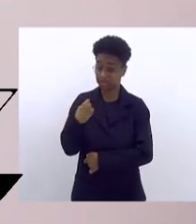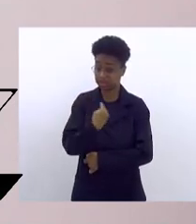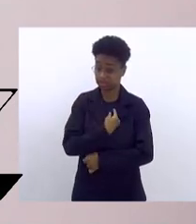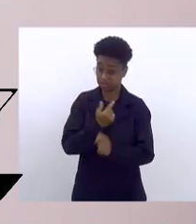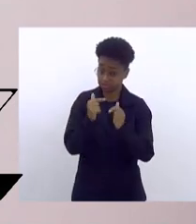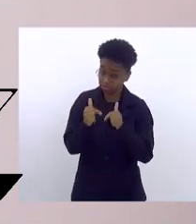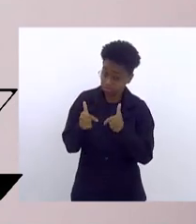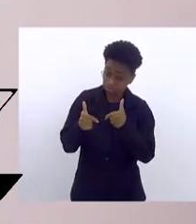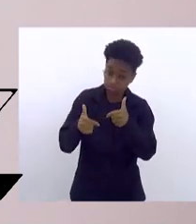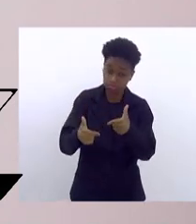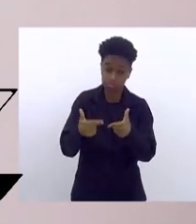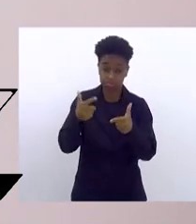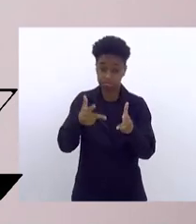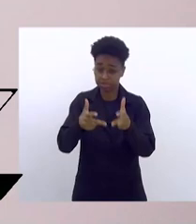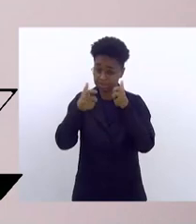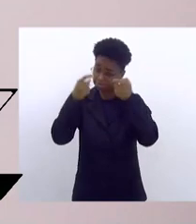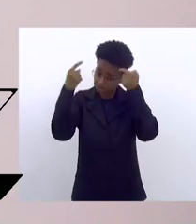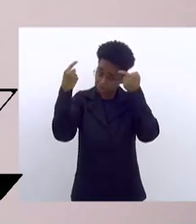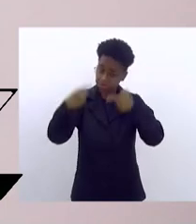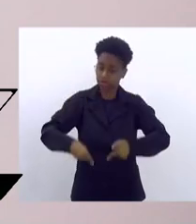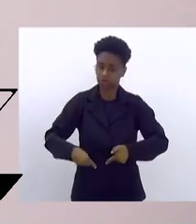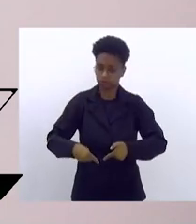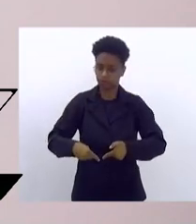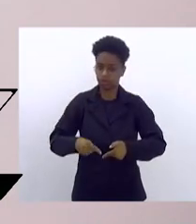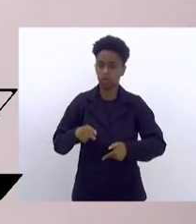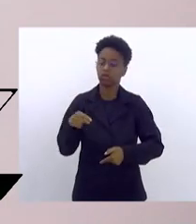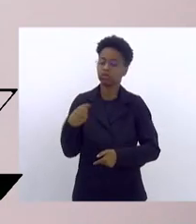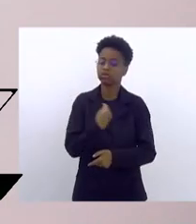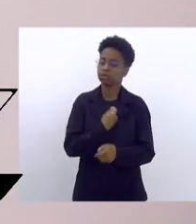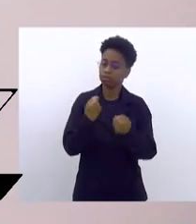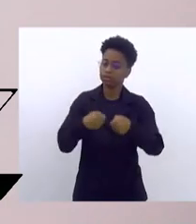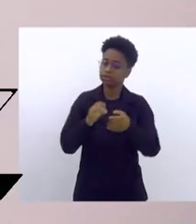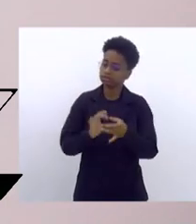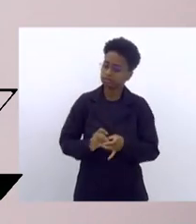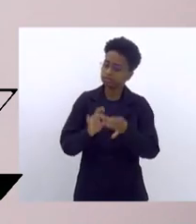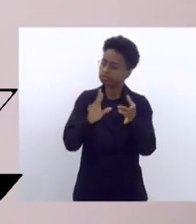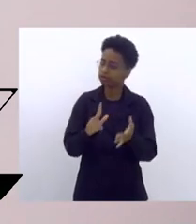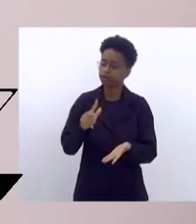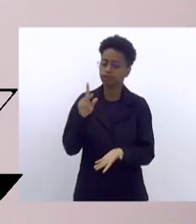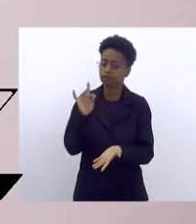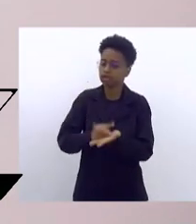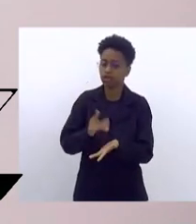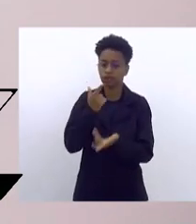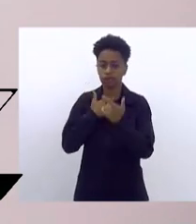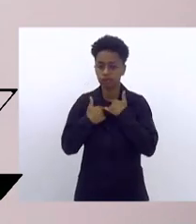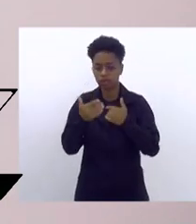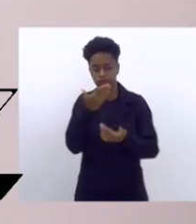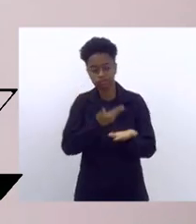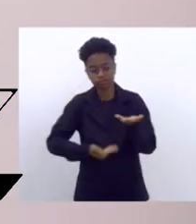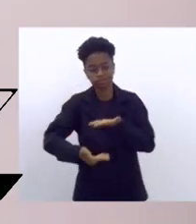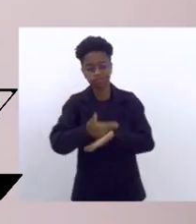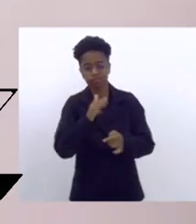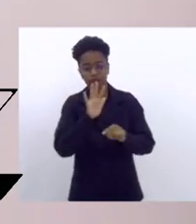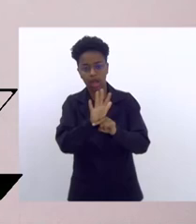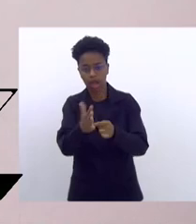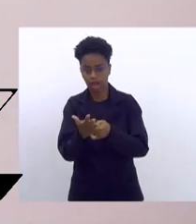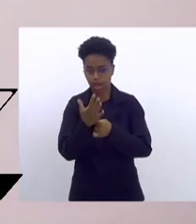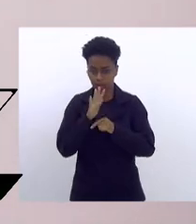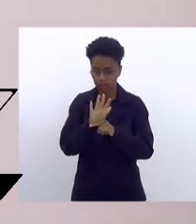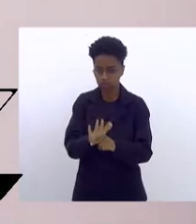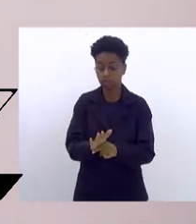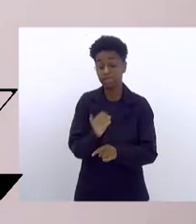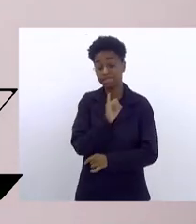isso como um grande desafio e que a gente esteja disposto a colaborar uns com os outros então